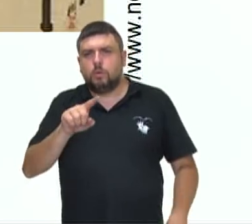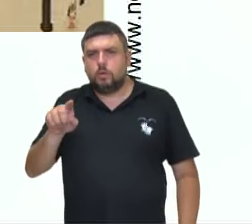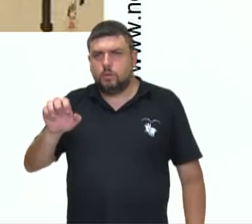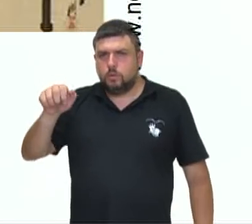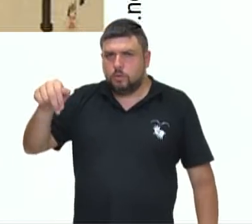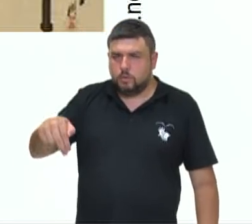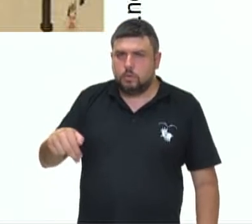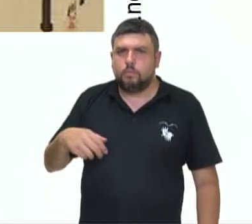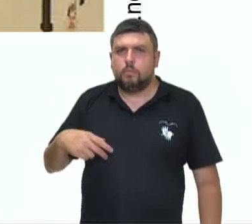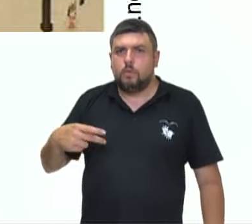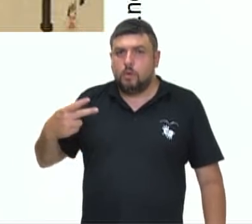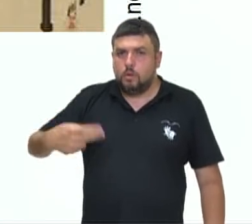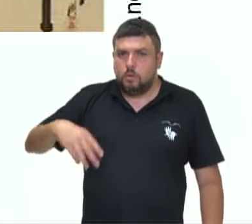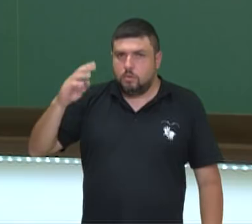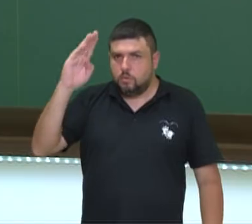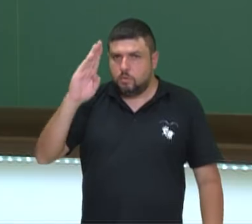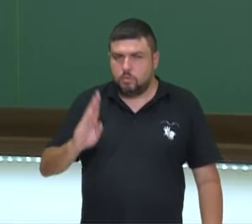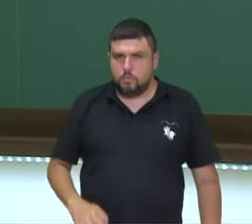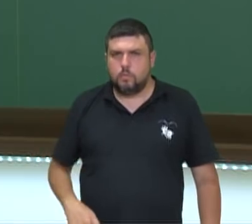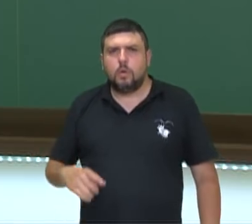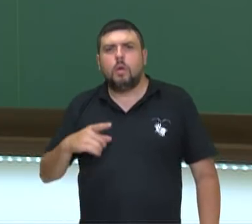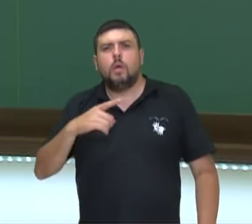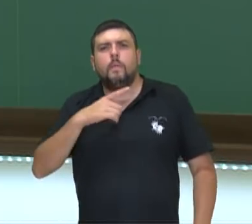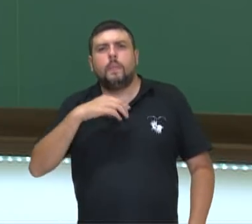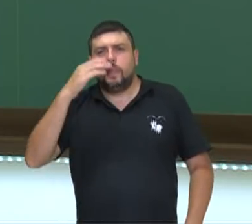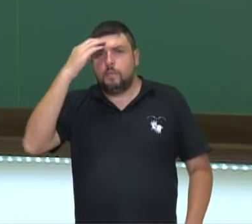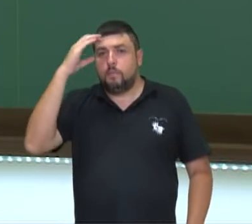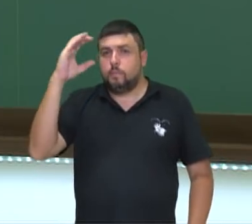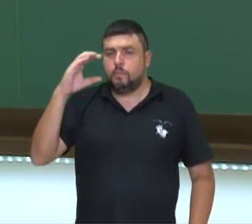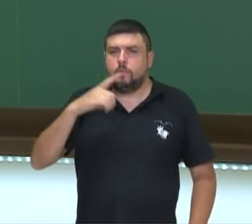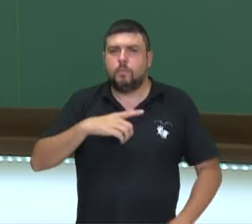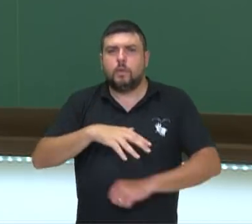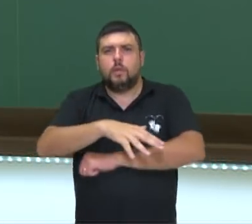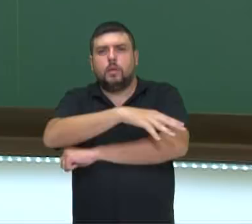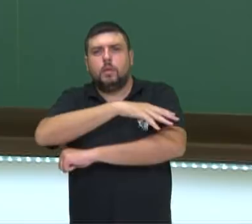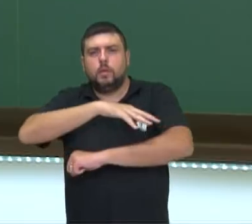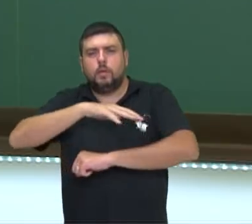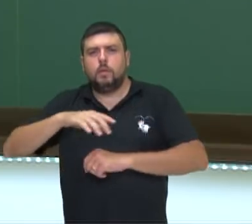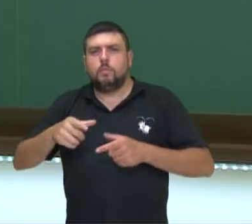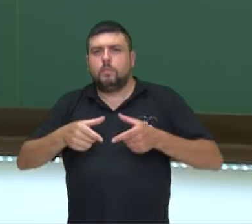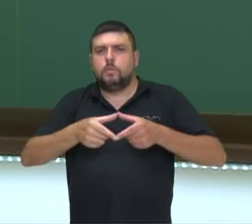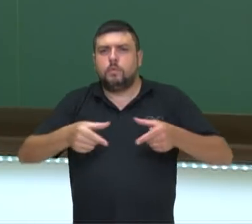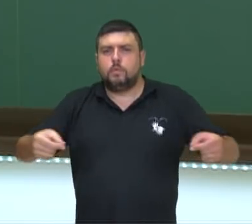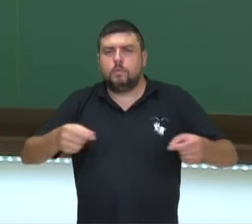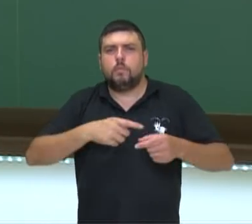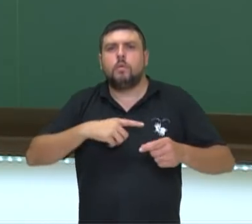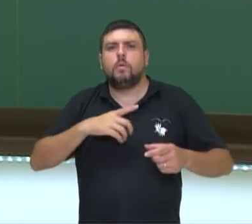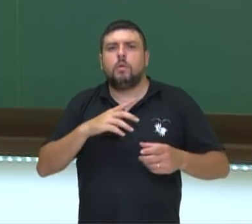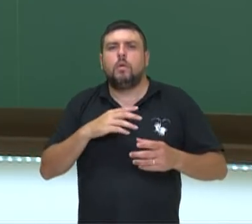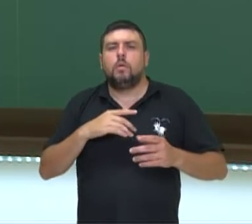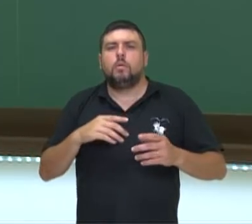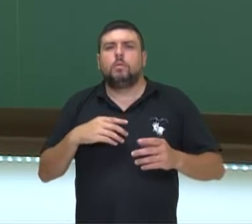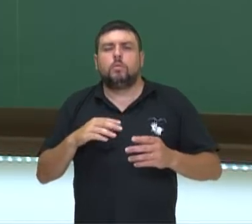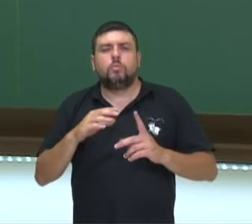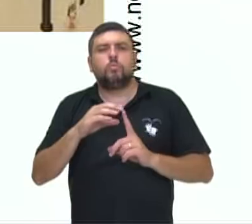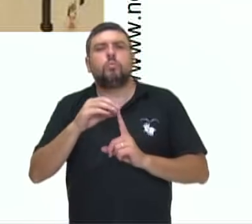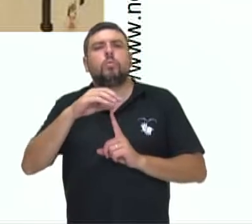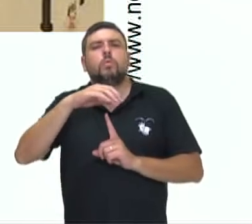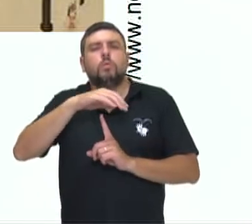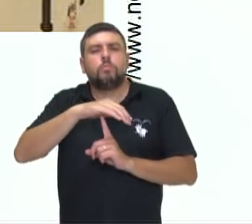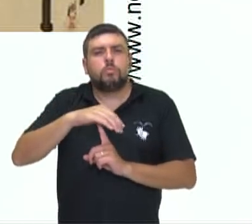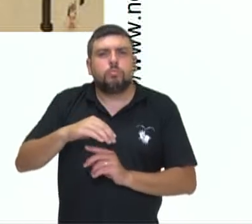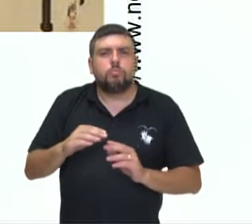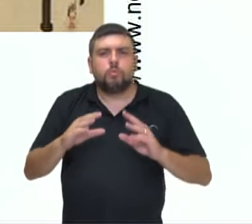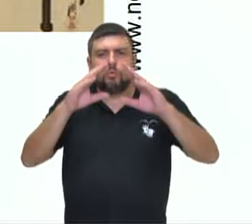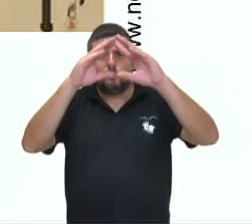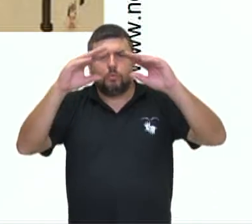temos bastante pessoas do zen budismo, na Praça do Japão, na capital do estado, tem um templo zen budista. Sua elaboração